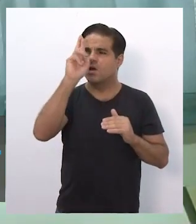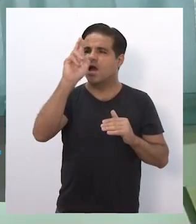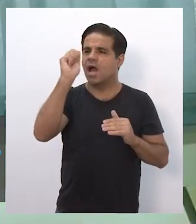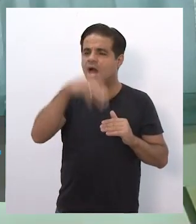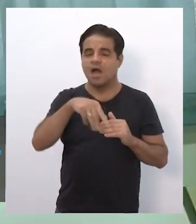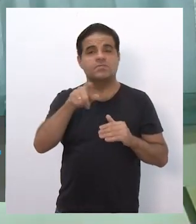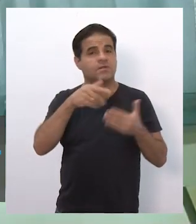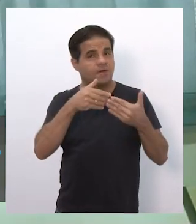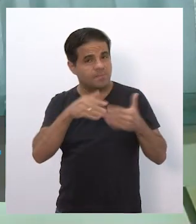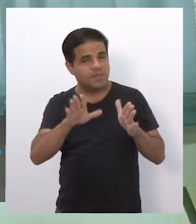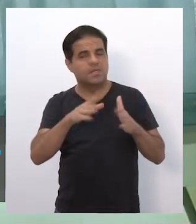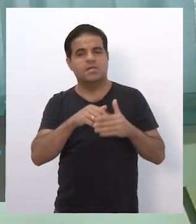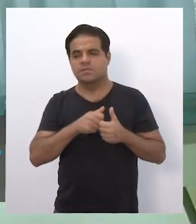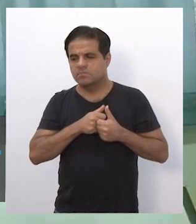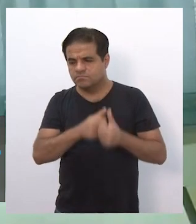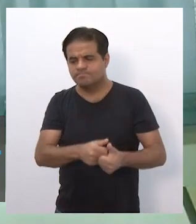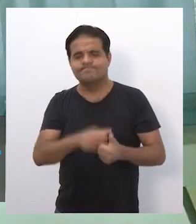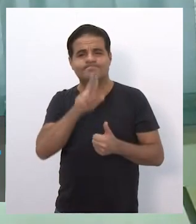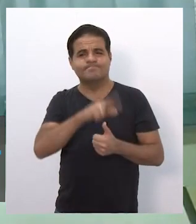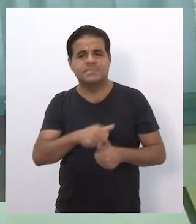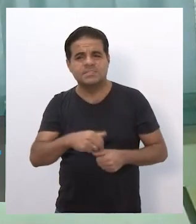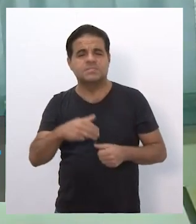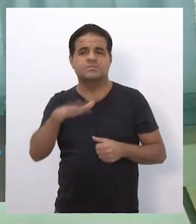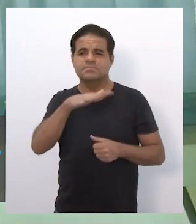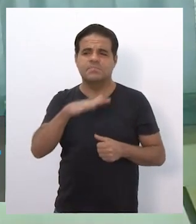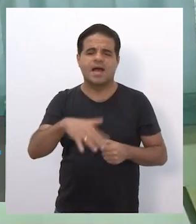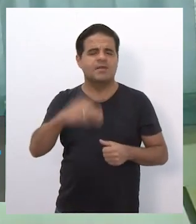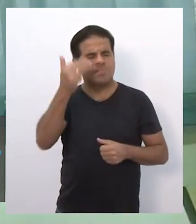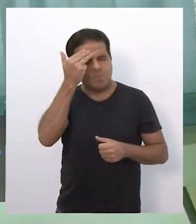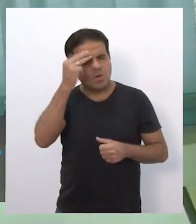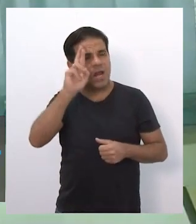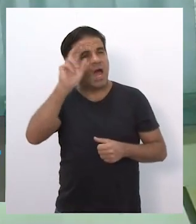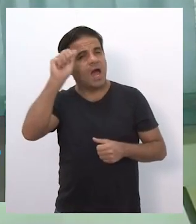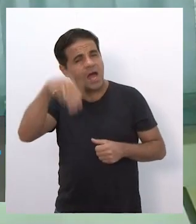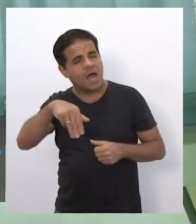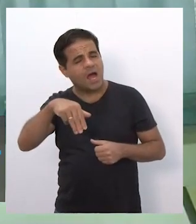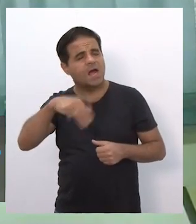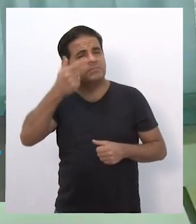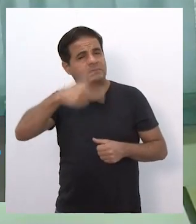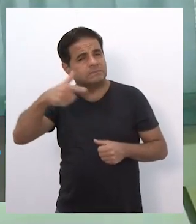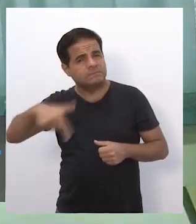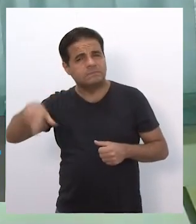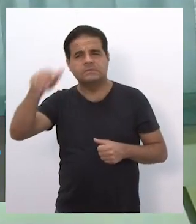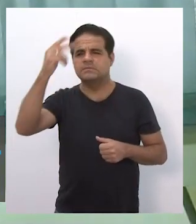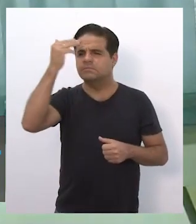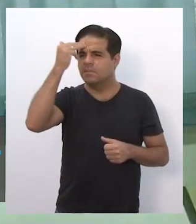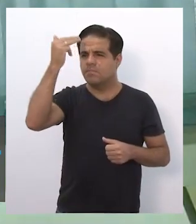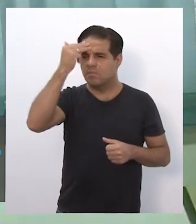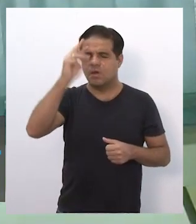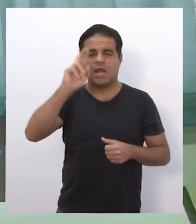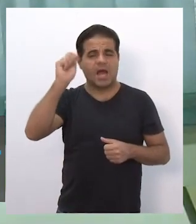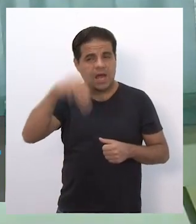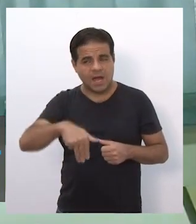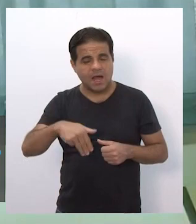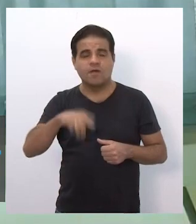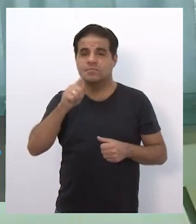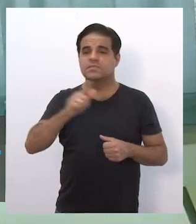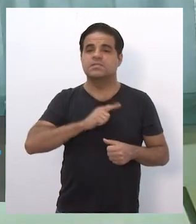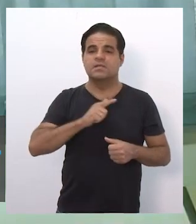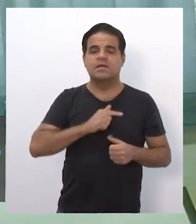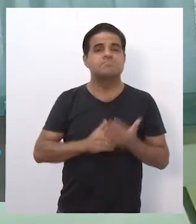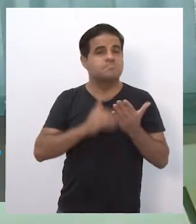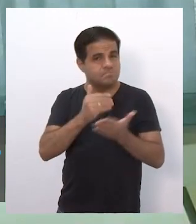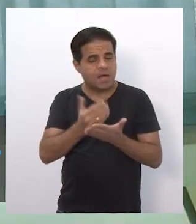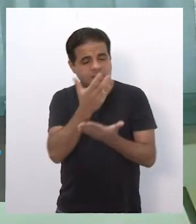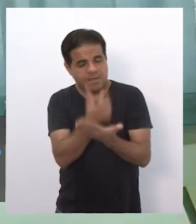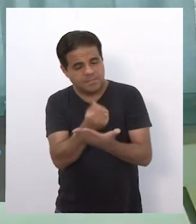vai abrindo, ele vai ocupando espaço na memória RAM, e quanto mais memória RAM, teoricamente, você tem, mais